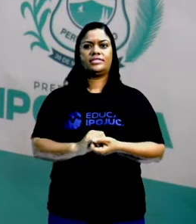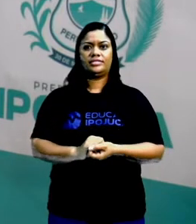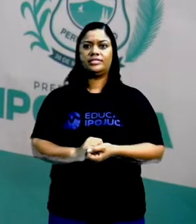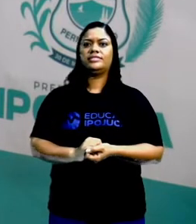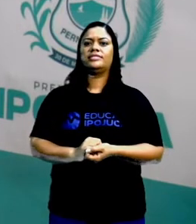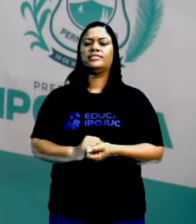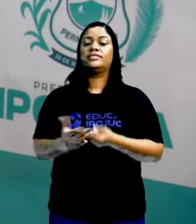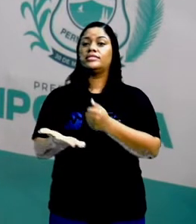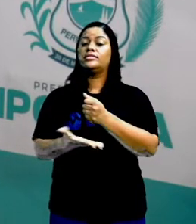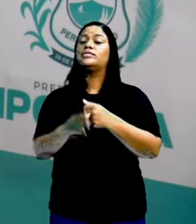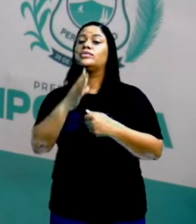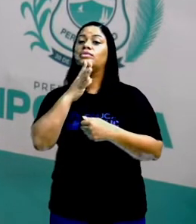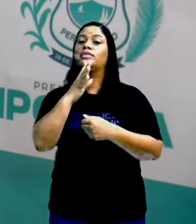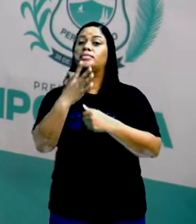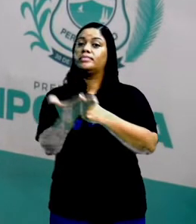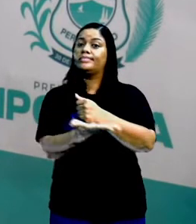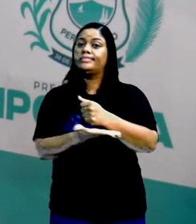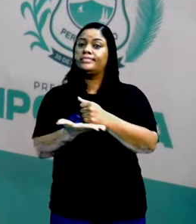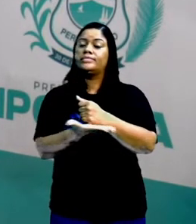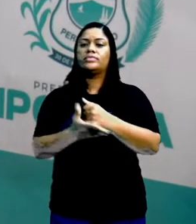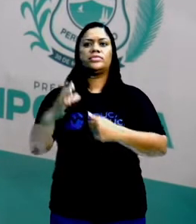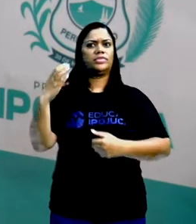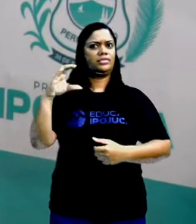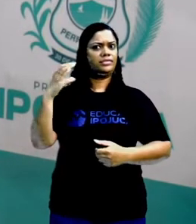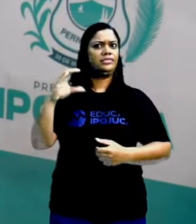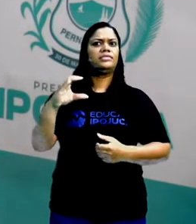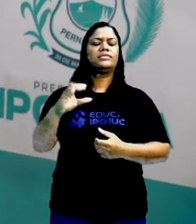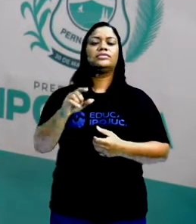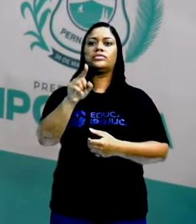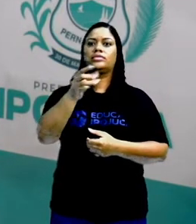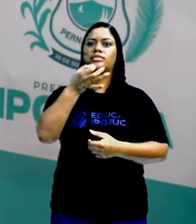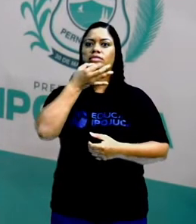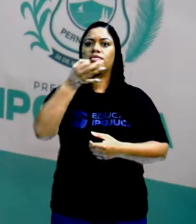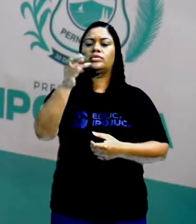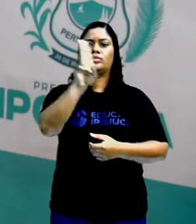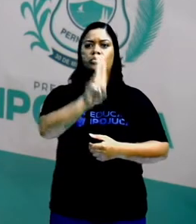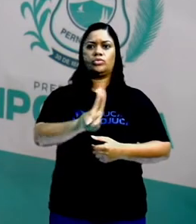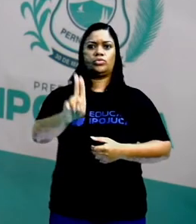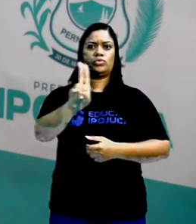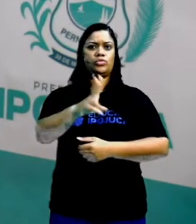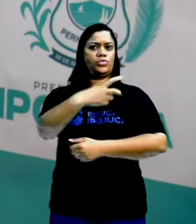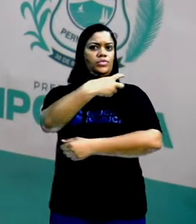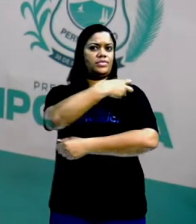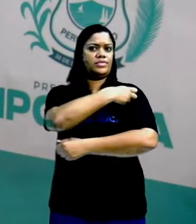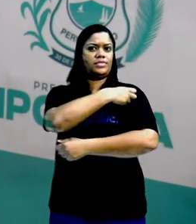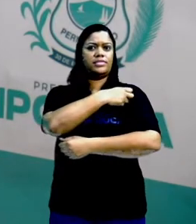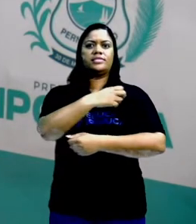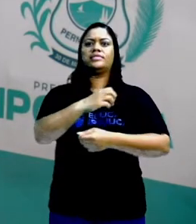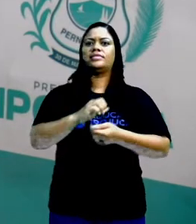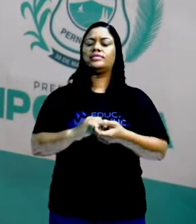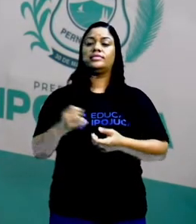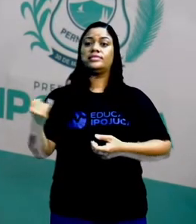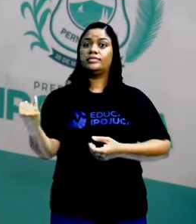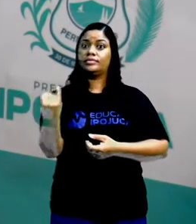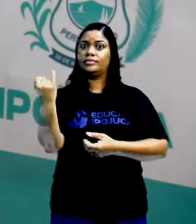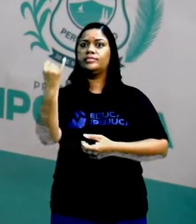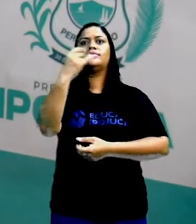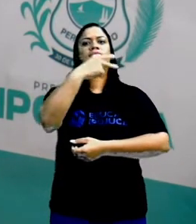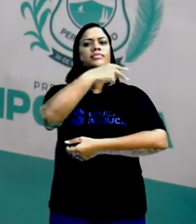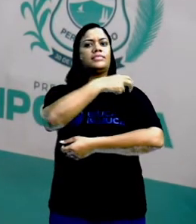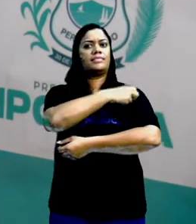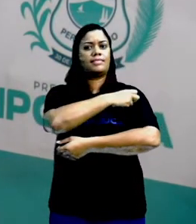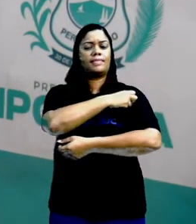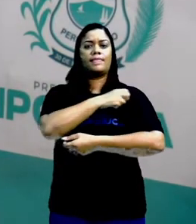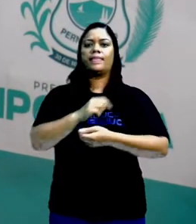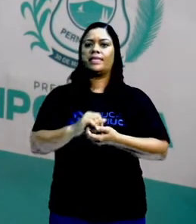conhecimentos científicos. Por exemplo, se você vai opinar sobre o uso da vacina, não é a importância da